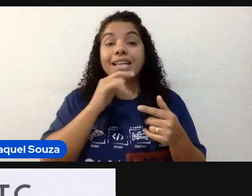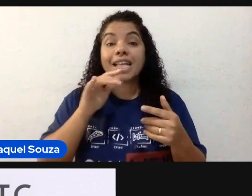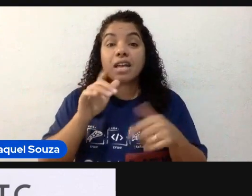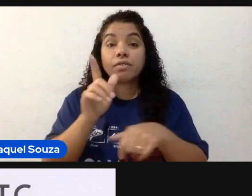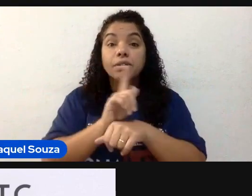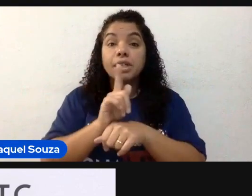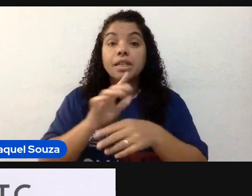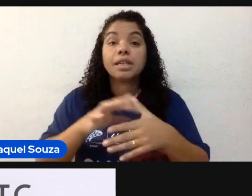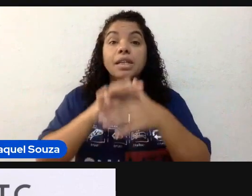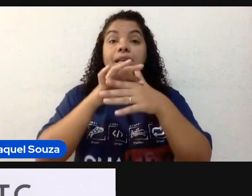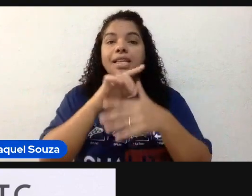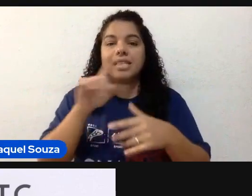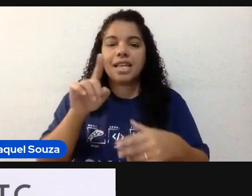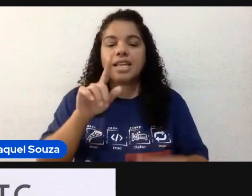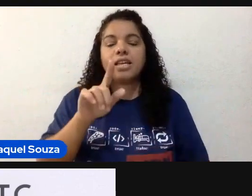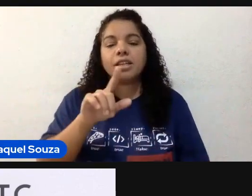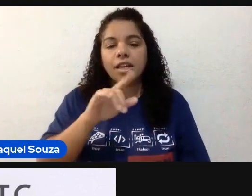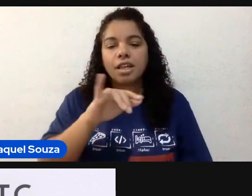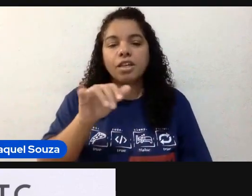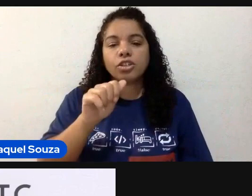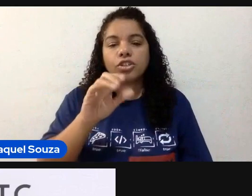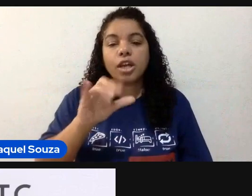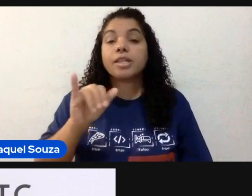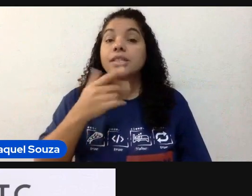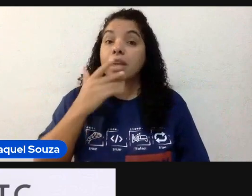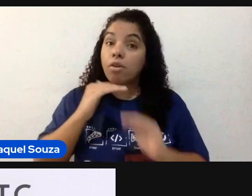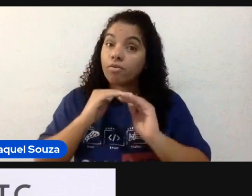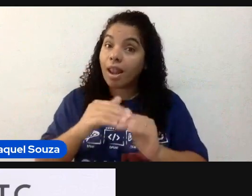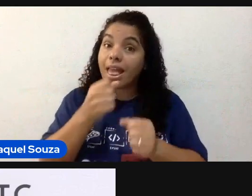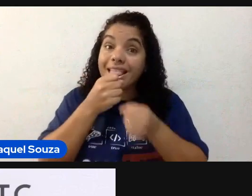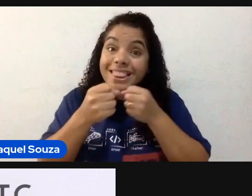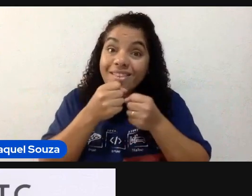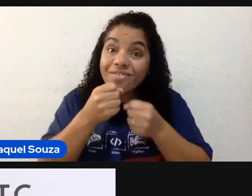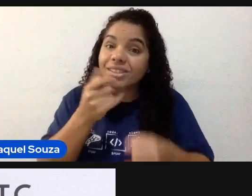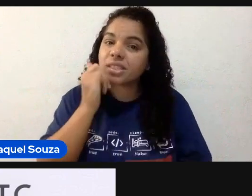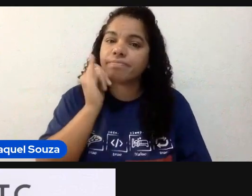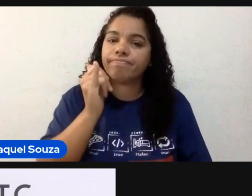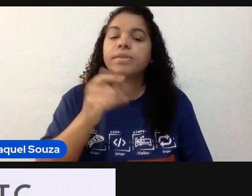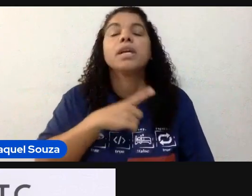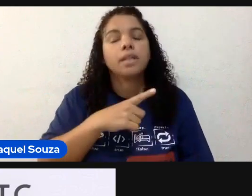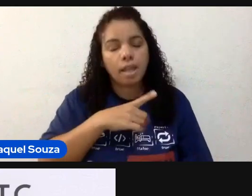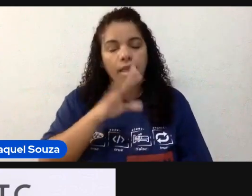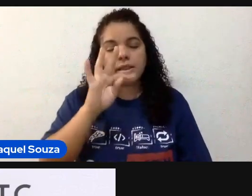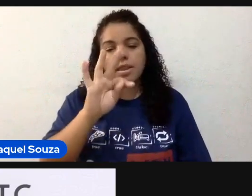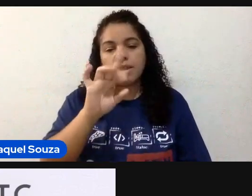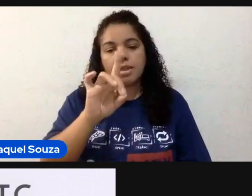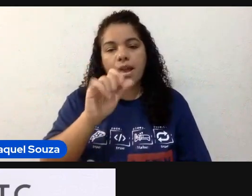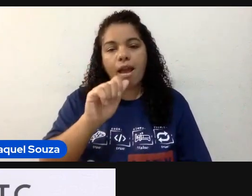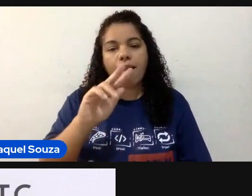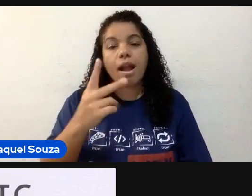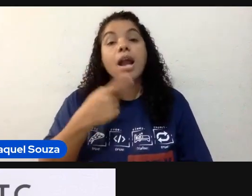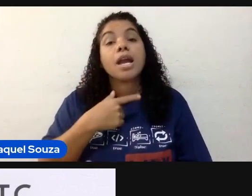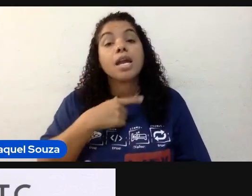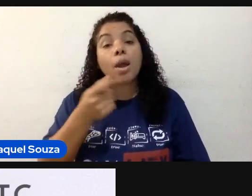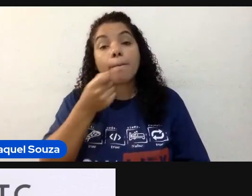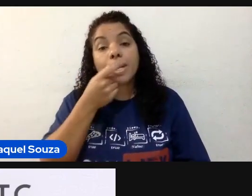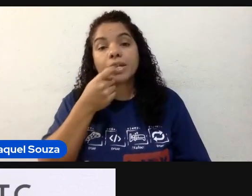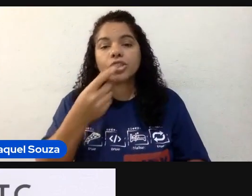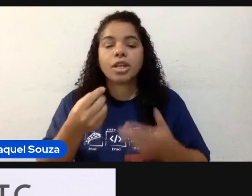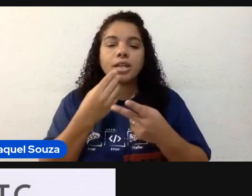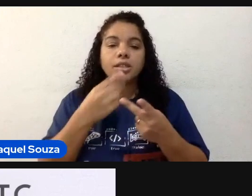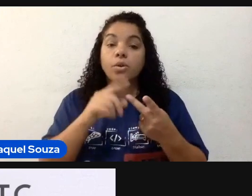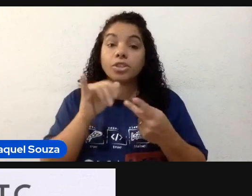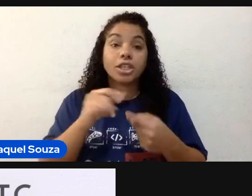sempre falava: eu tenho TDAH. Tomo minha medicação, porque, gente, sem a medicação eu